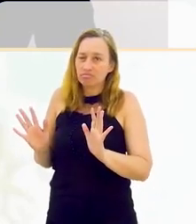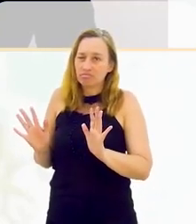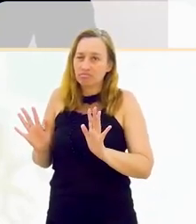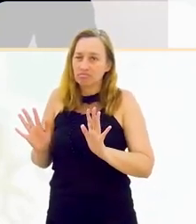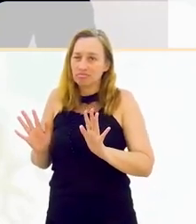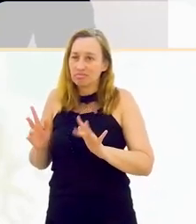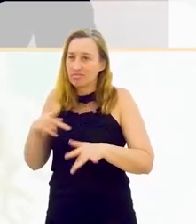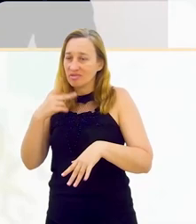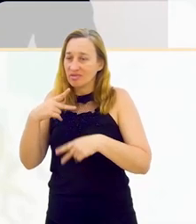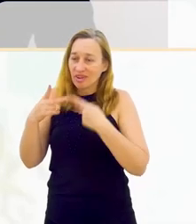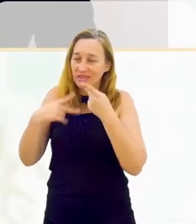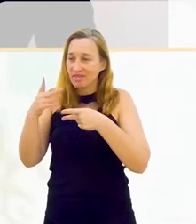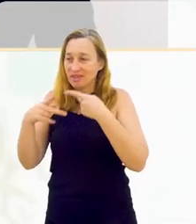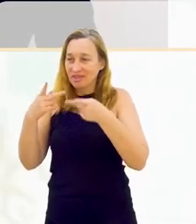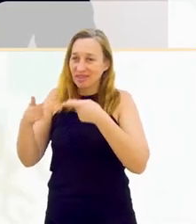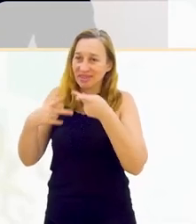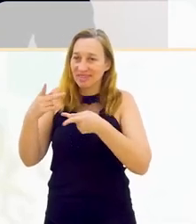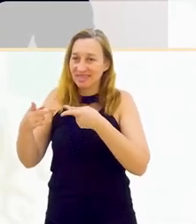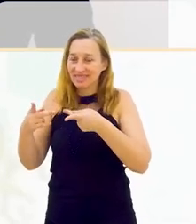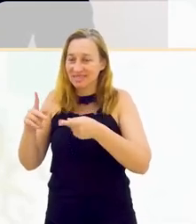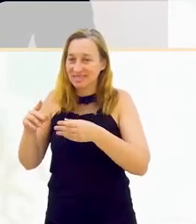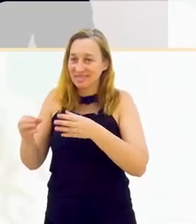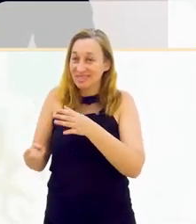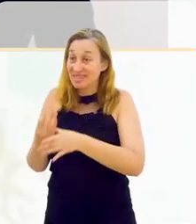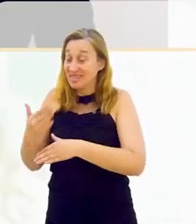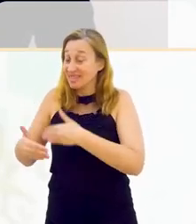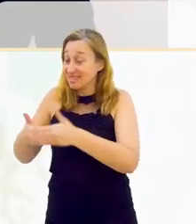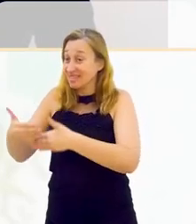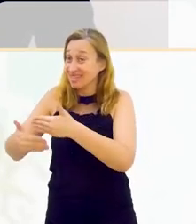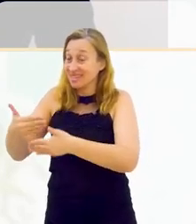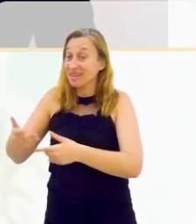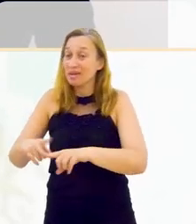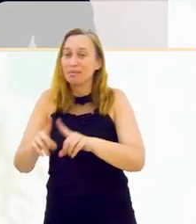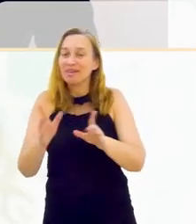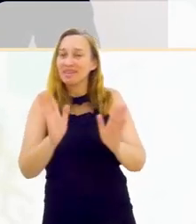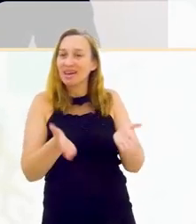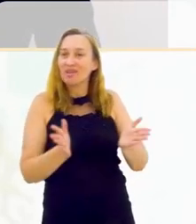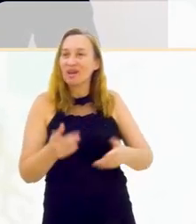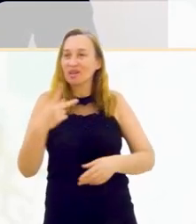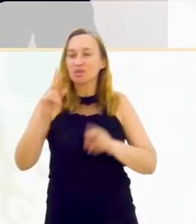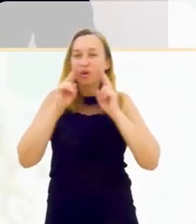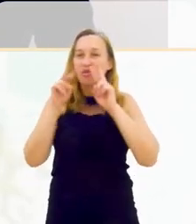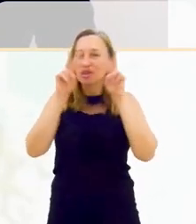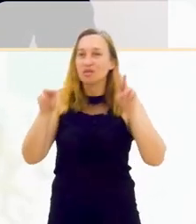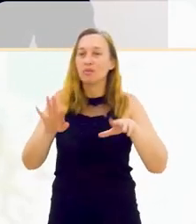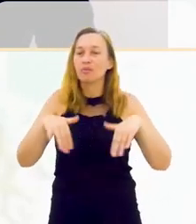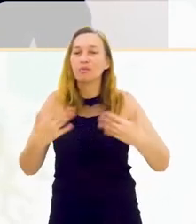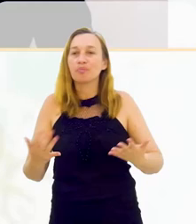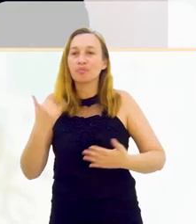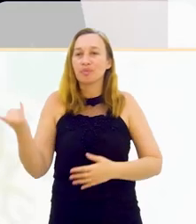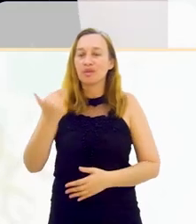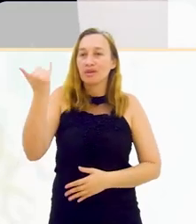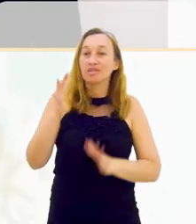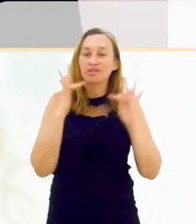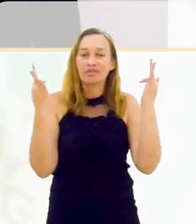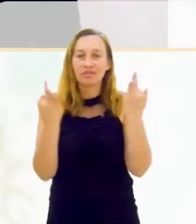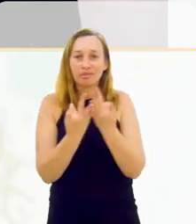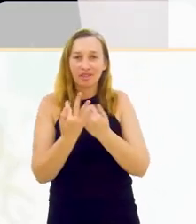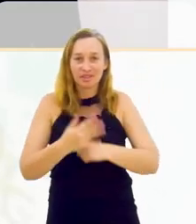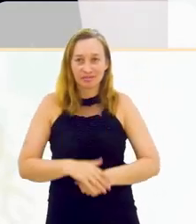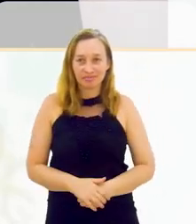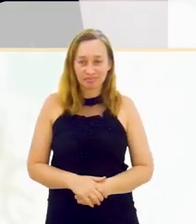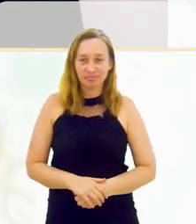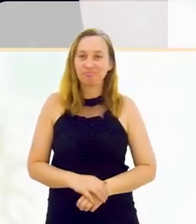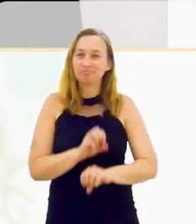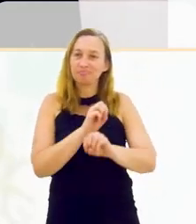claro, falando também aleatoriamente aqui no meu processo criativo. Agora, na sua visão, qual é a importância